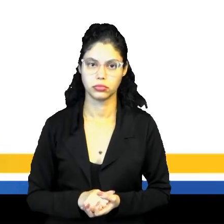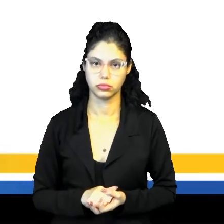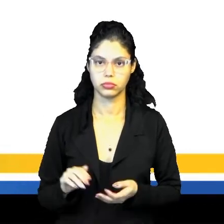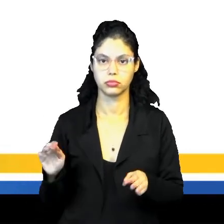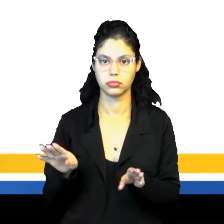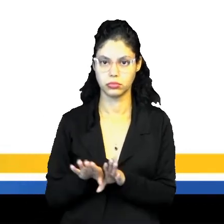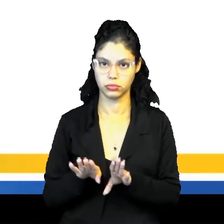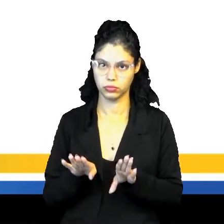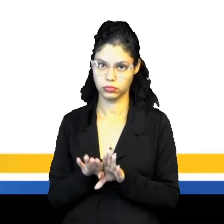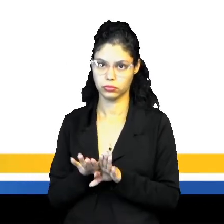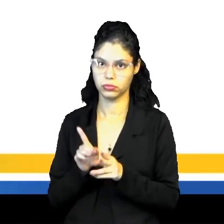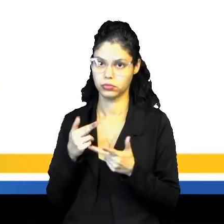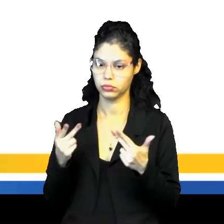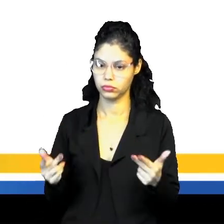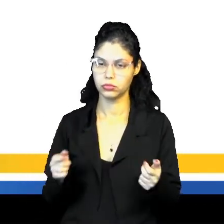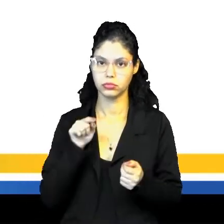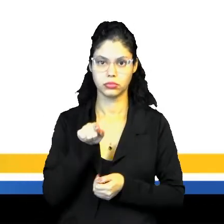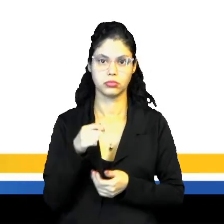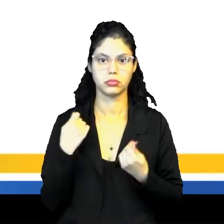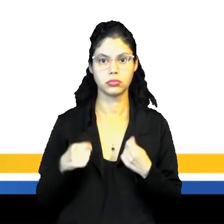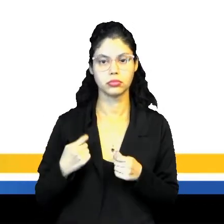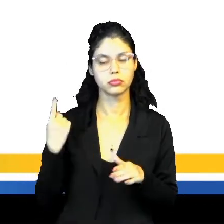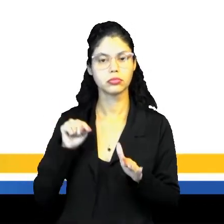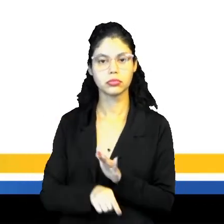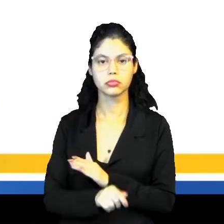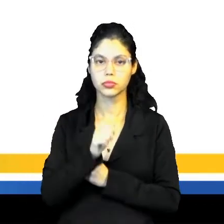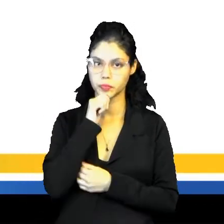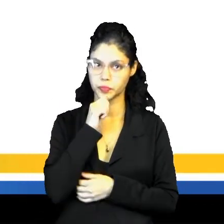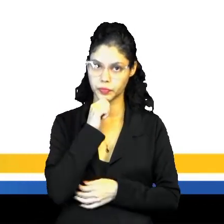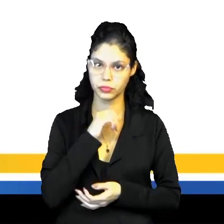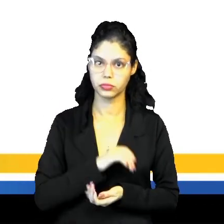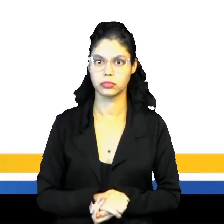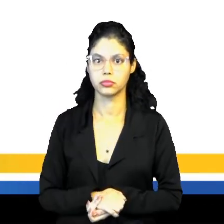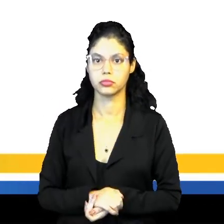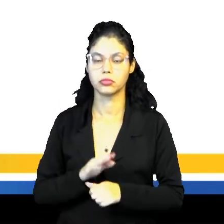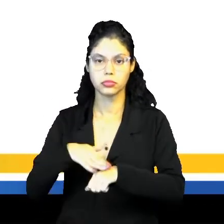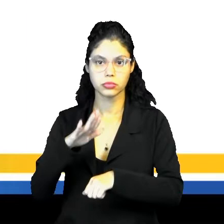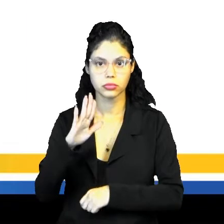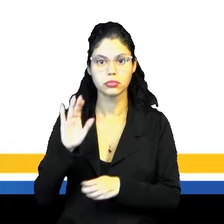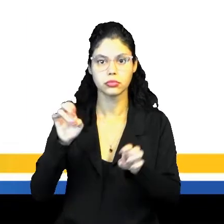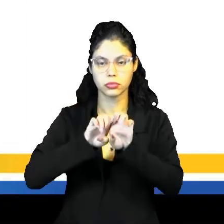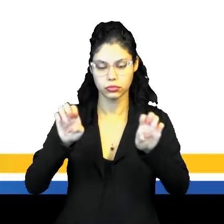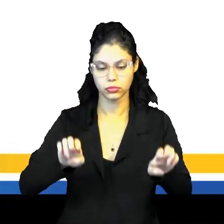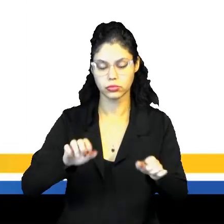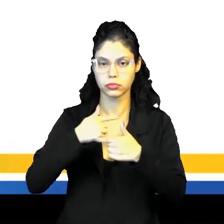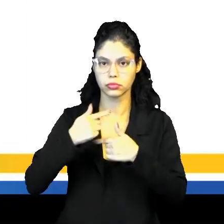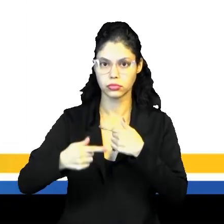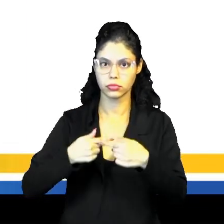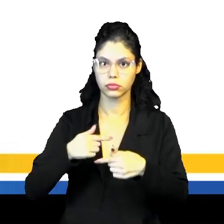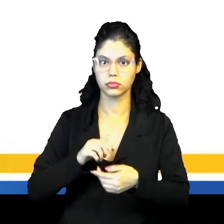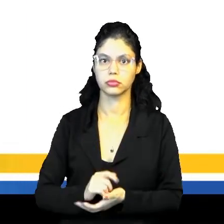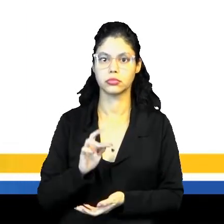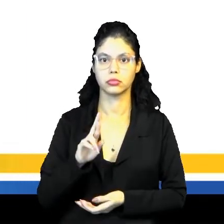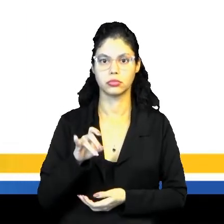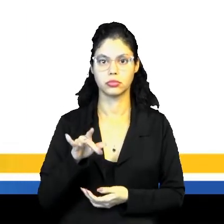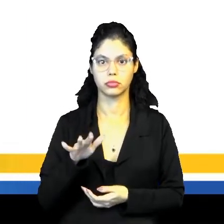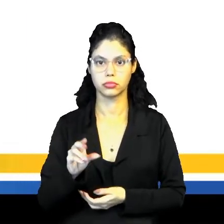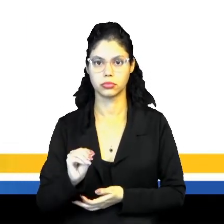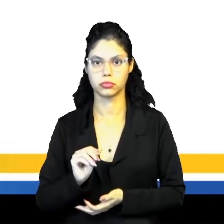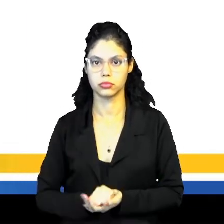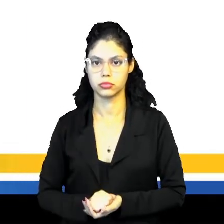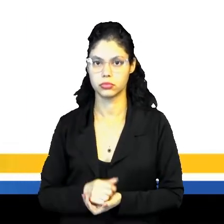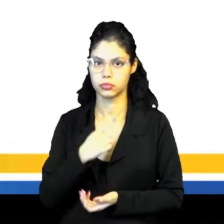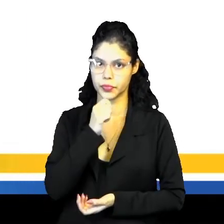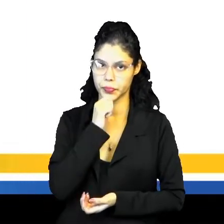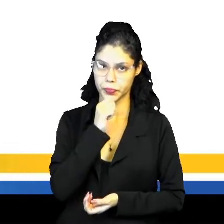irregular também é uma coisa que vocês devem se aprofundar, né? Mas para a questão da estrutura gramatical, tá? Mas